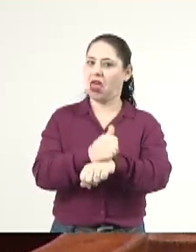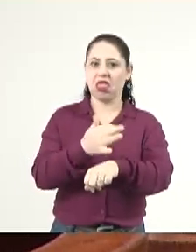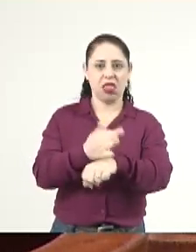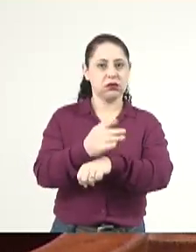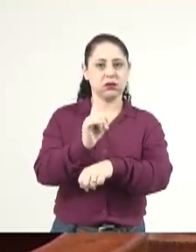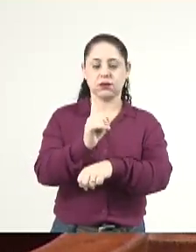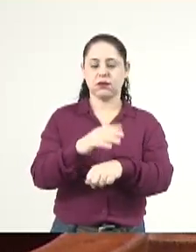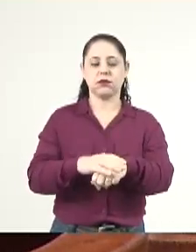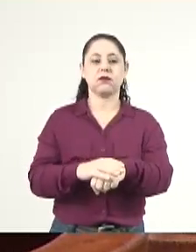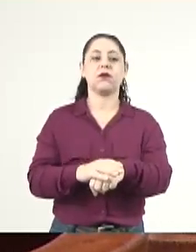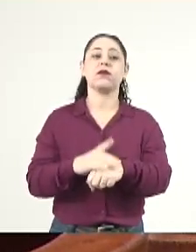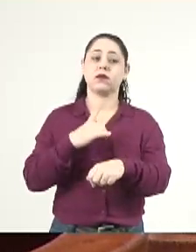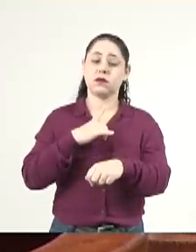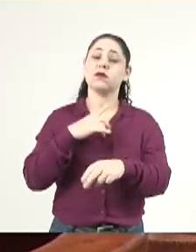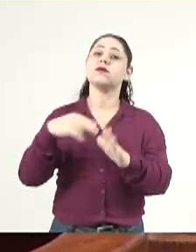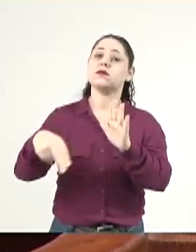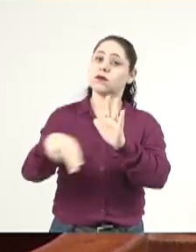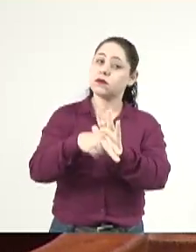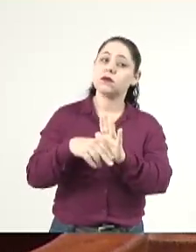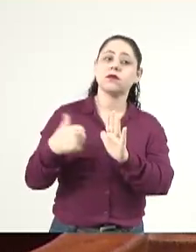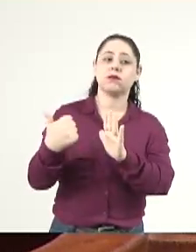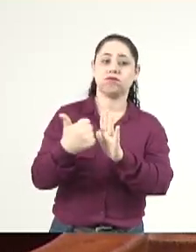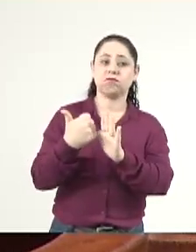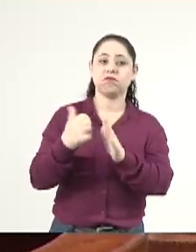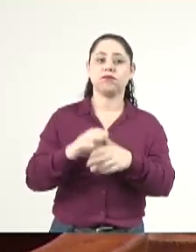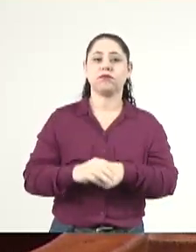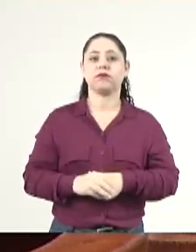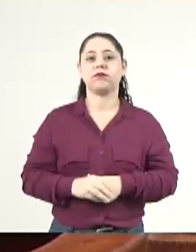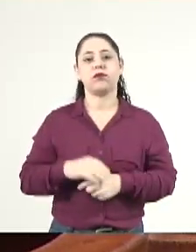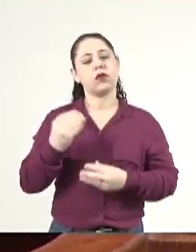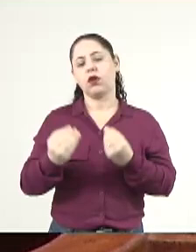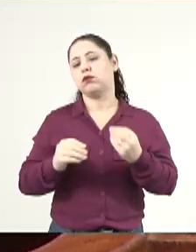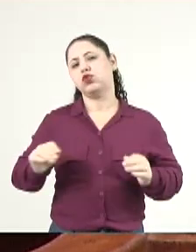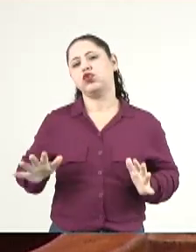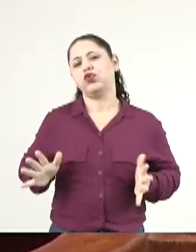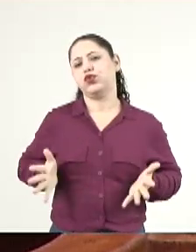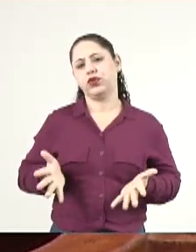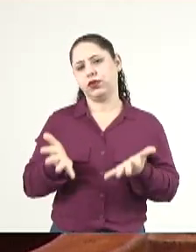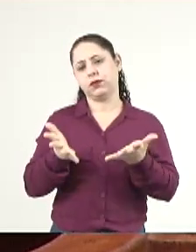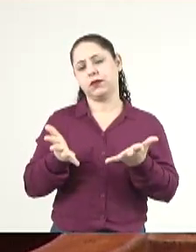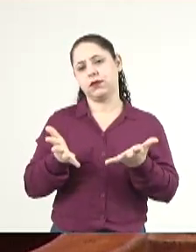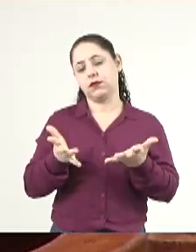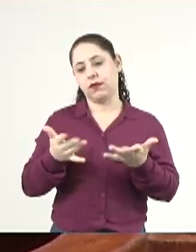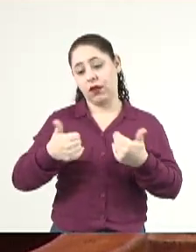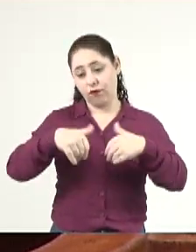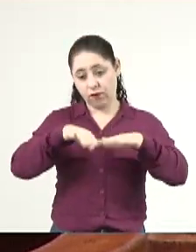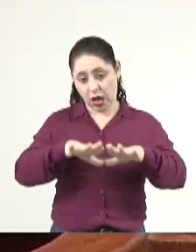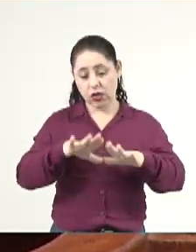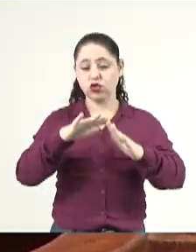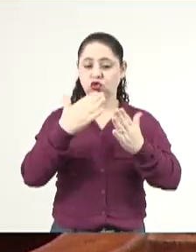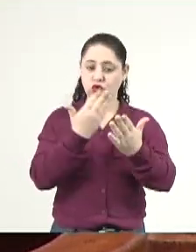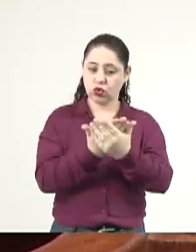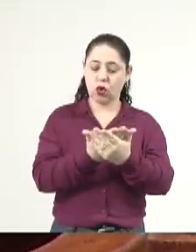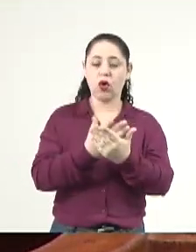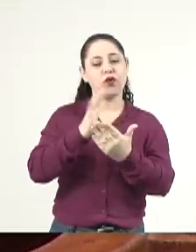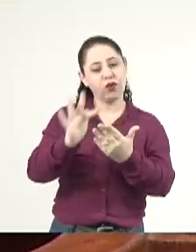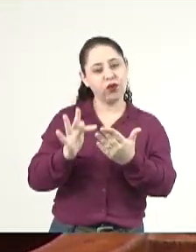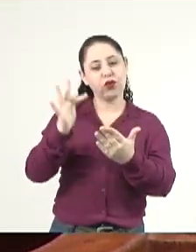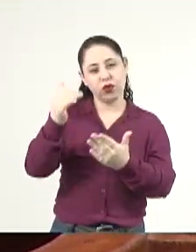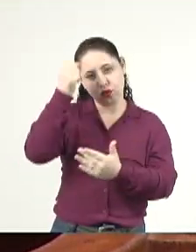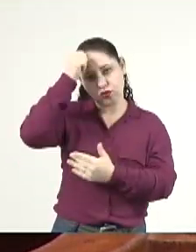desempenho satisfatório. Então, uma forma de estimular a permanência e o